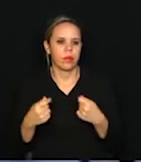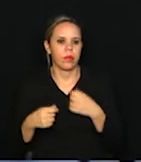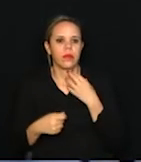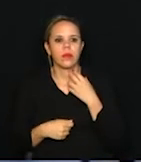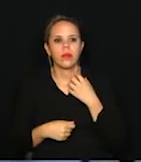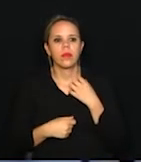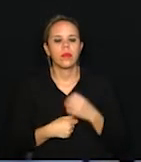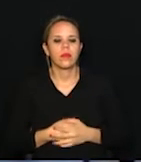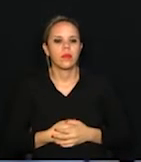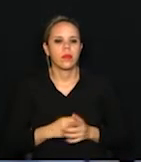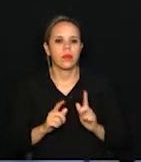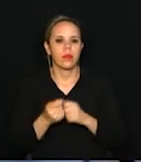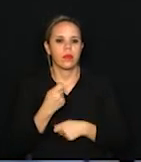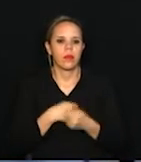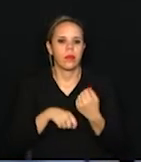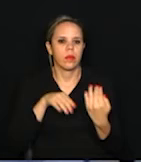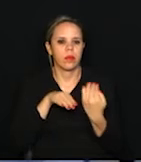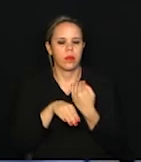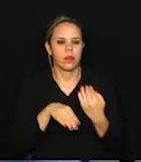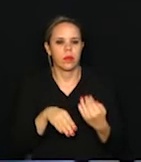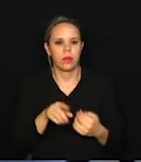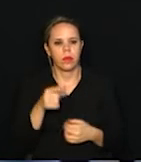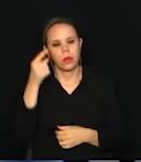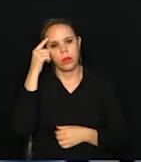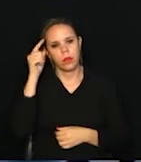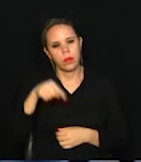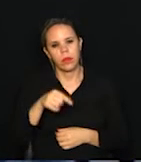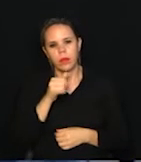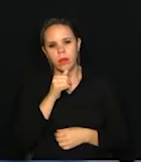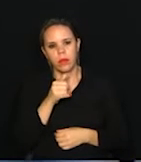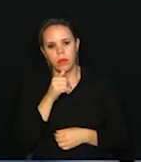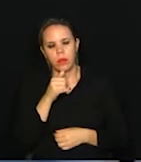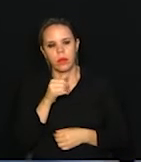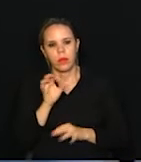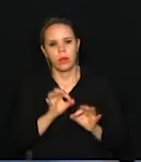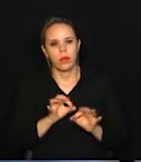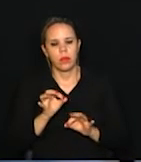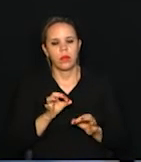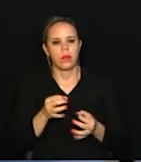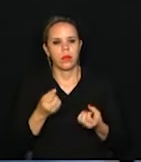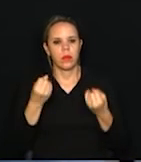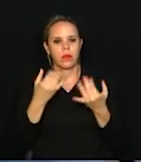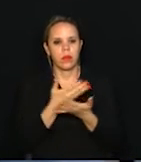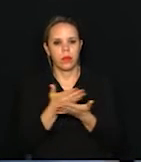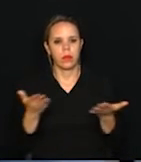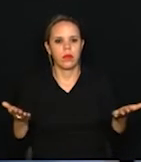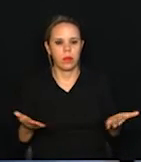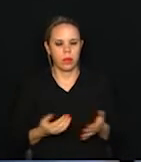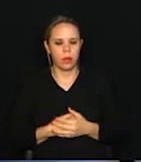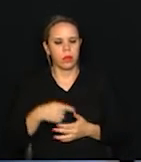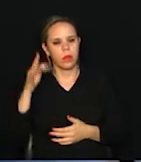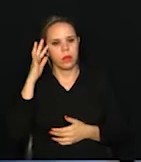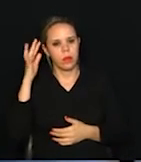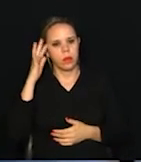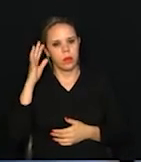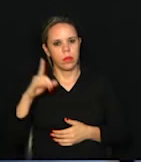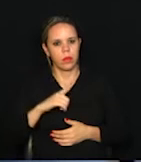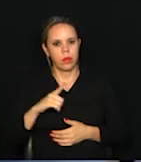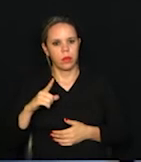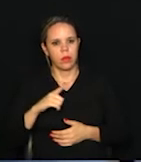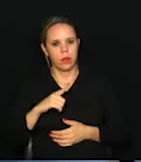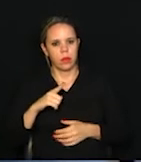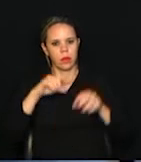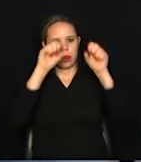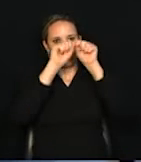necessidades da gestão do trânsito. Eu quero só dar uma ideia, uma ordem de grandeza para os senhores. Imagine que nós temos de